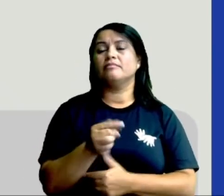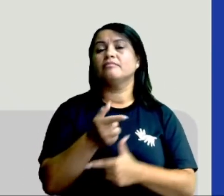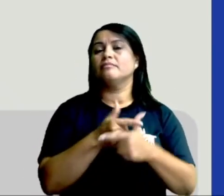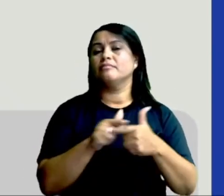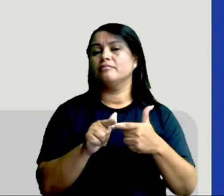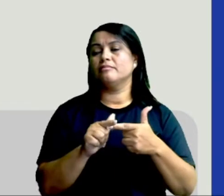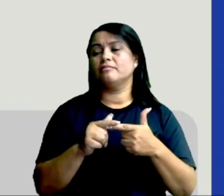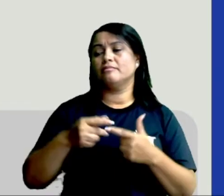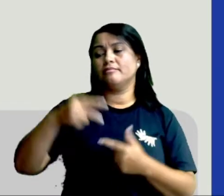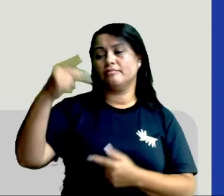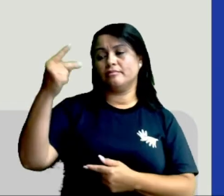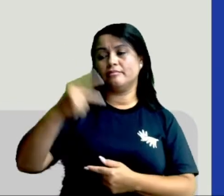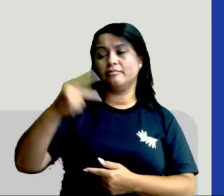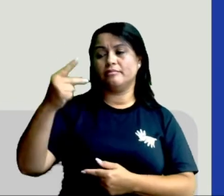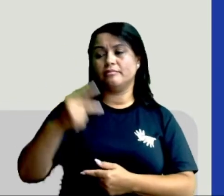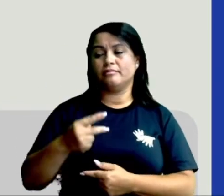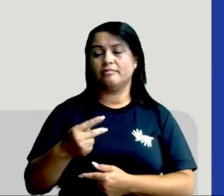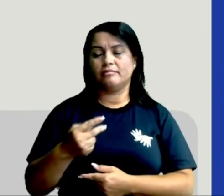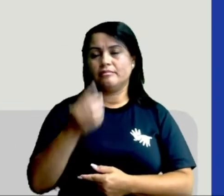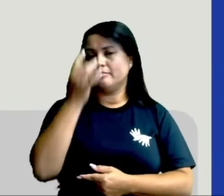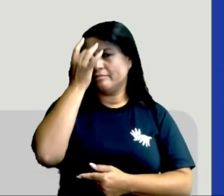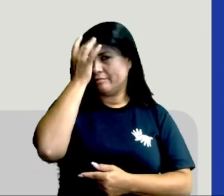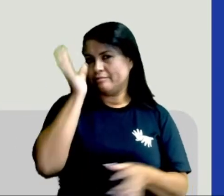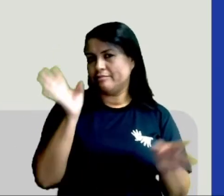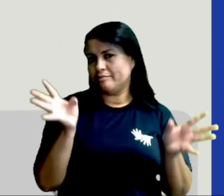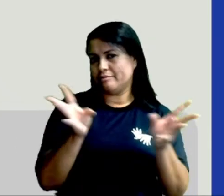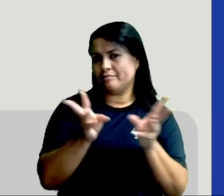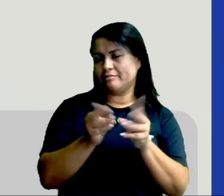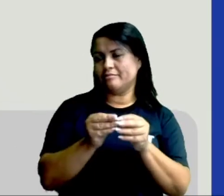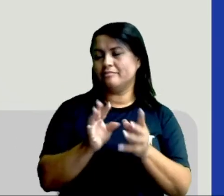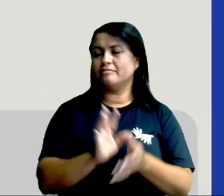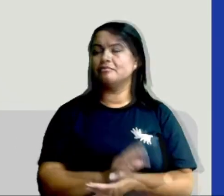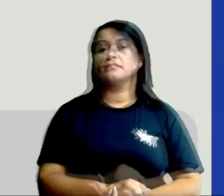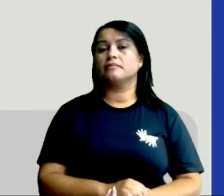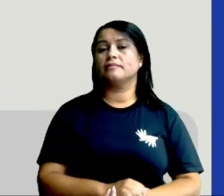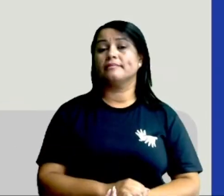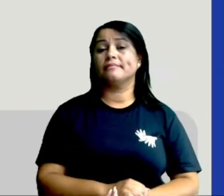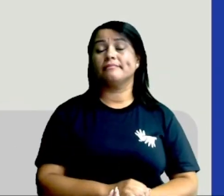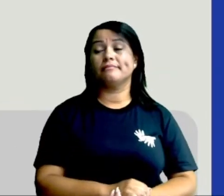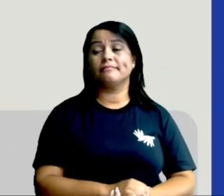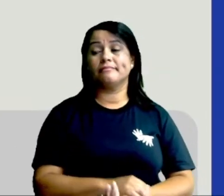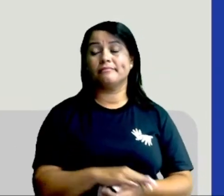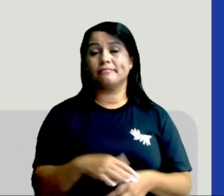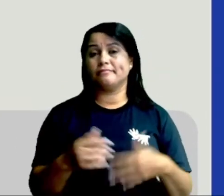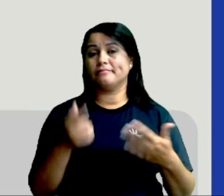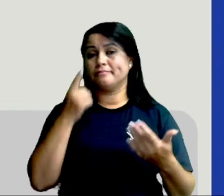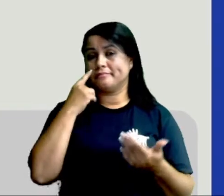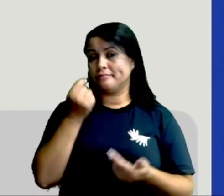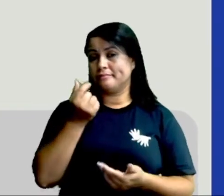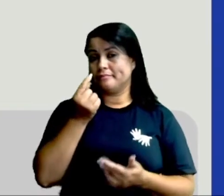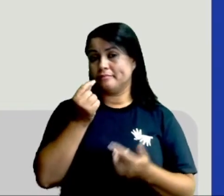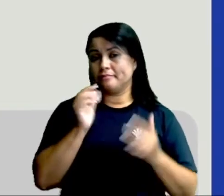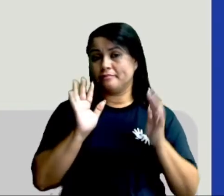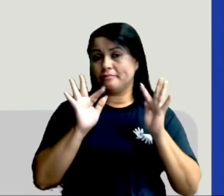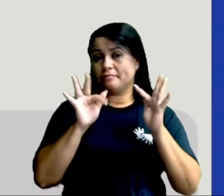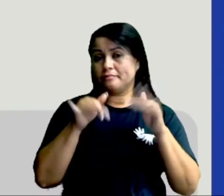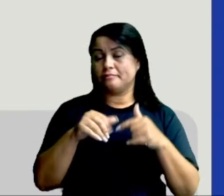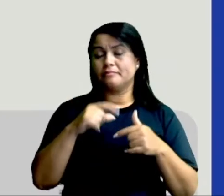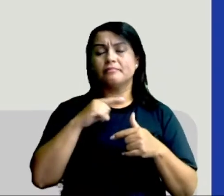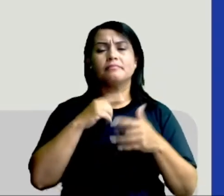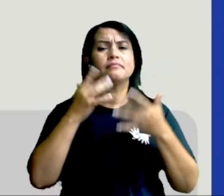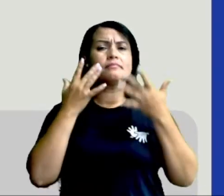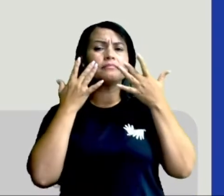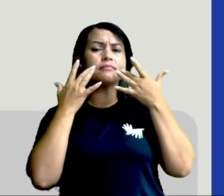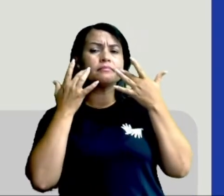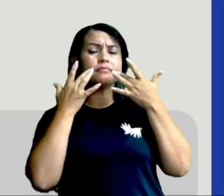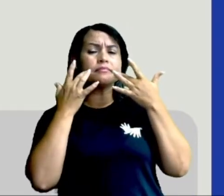ambos. Vai ficar bem mais fácil. Vamos lá, estamos quase acabando. Um teatro